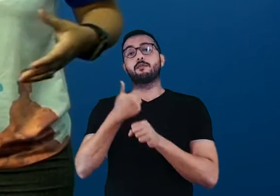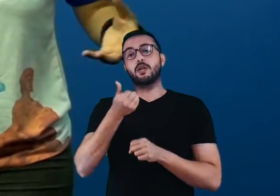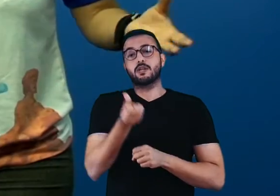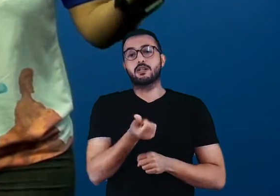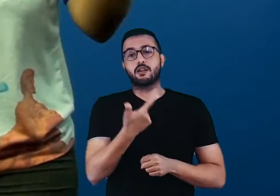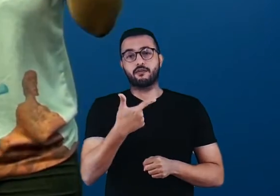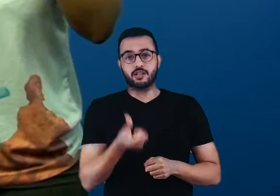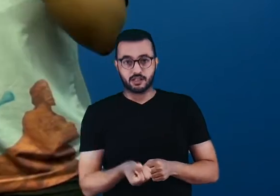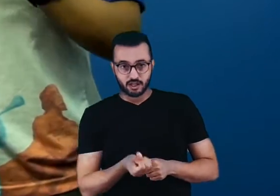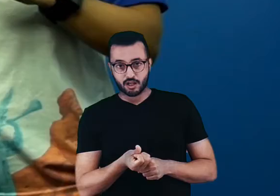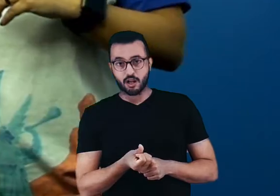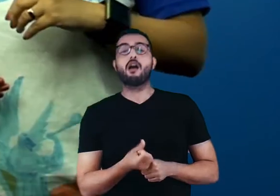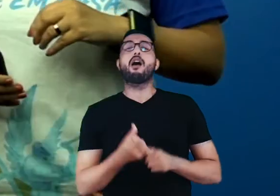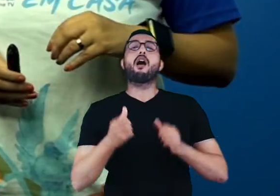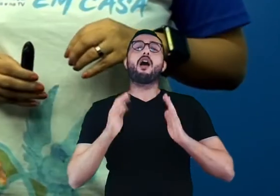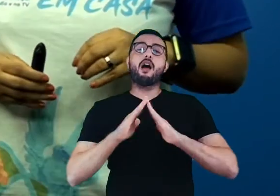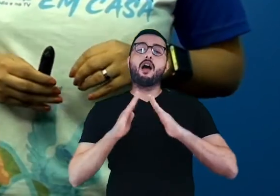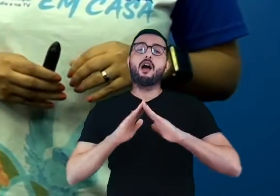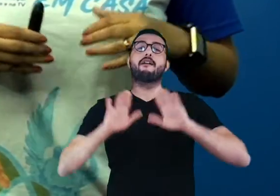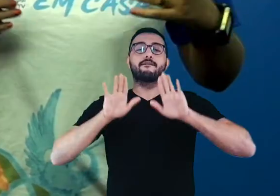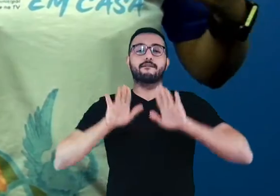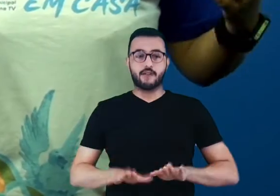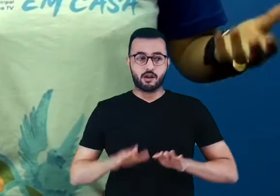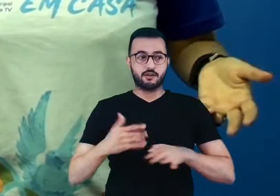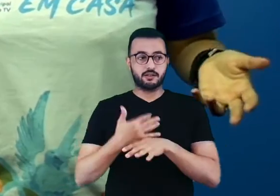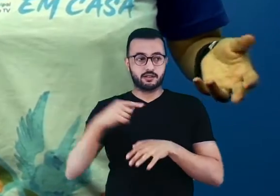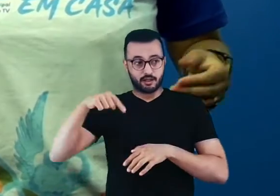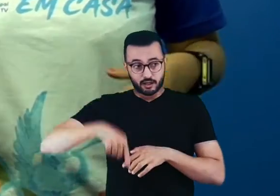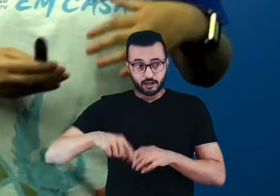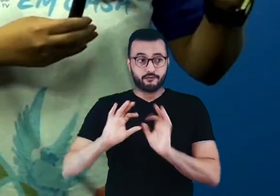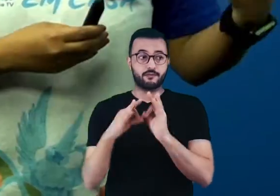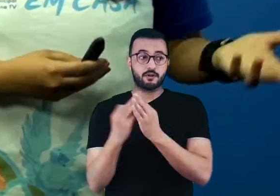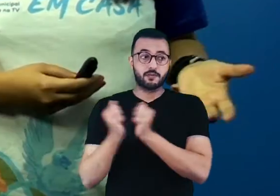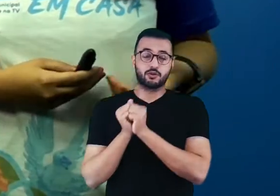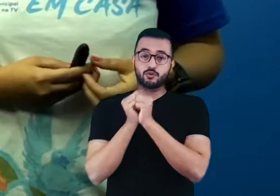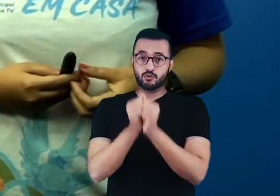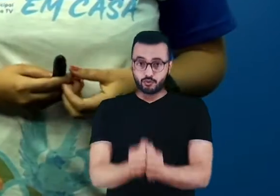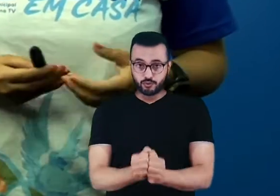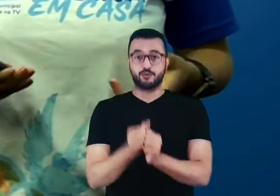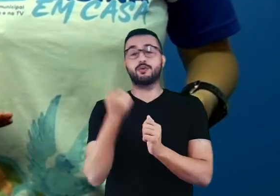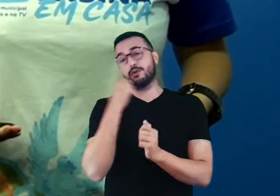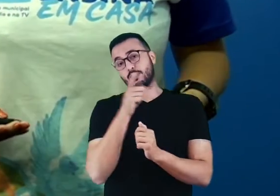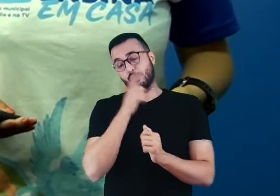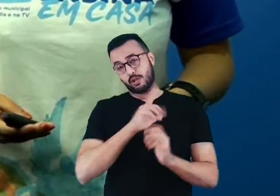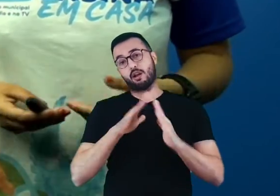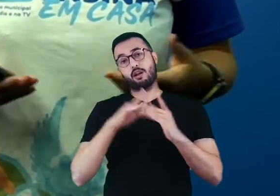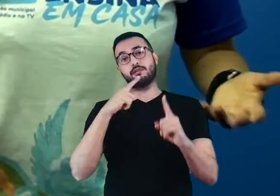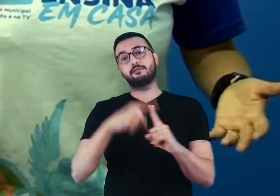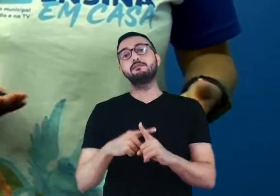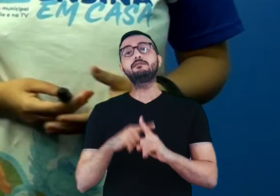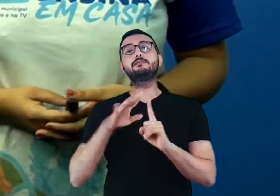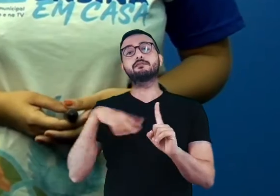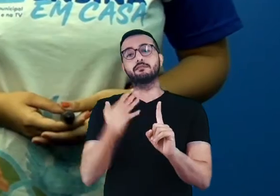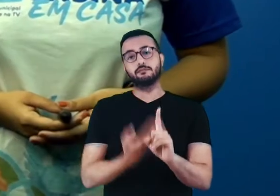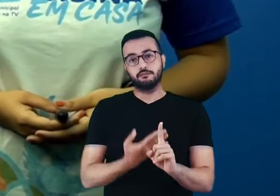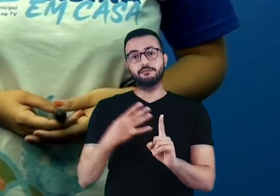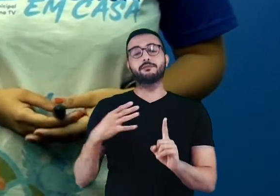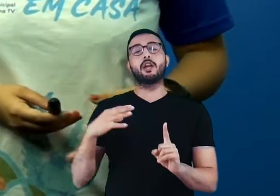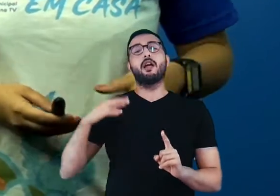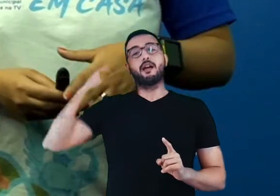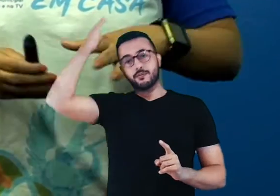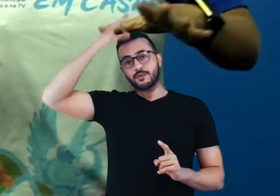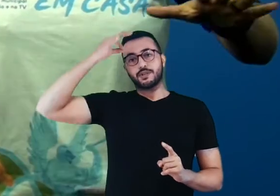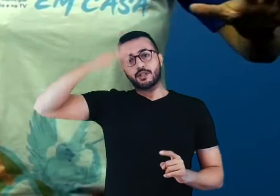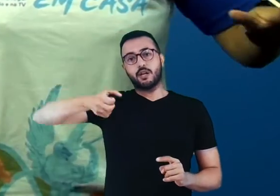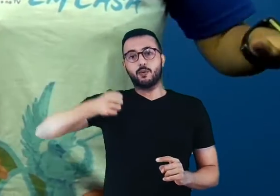1626, quando ele fixou residência aqui na nossa cidade, né, com seus parentes, e edificou uma capela em homenagem ao Santo Antão da